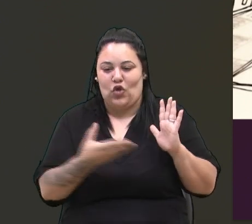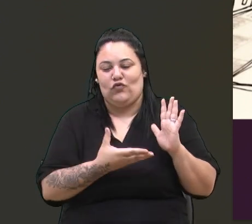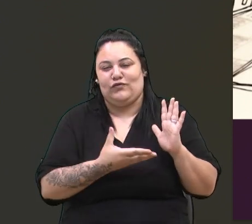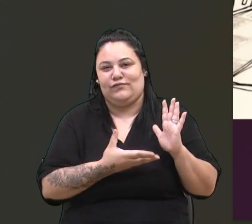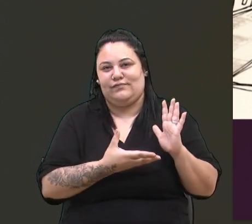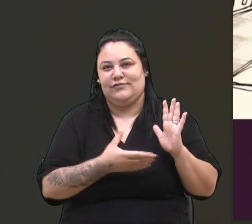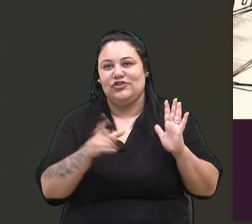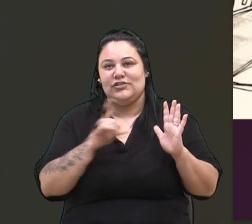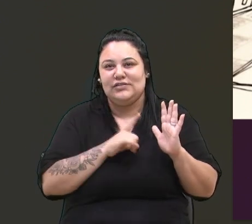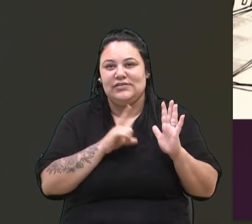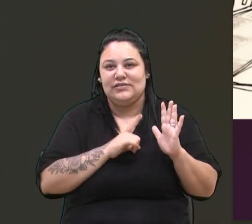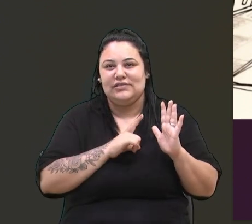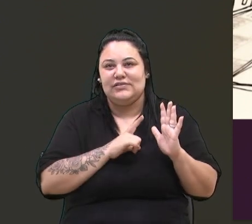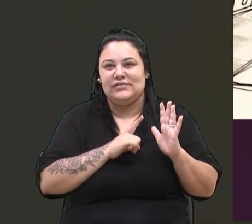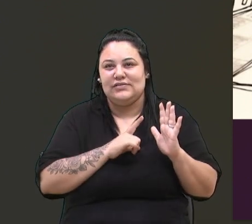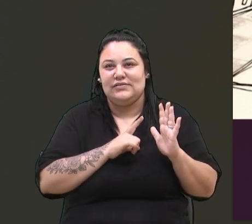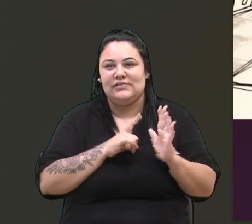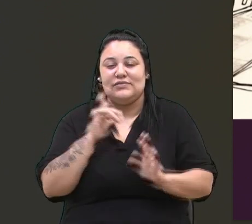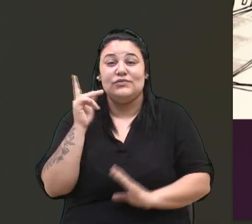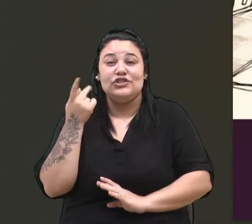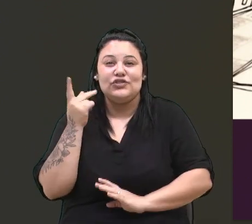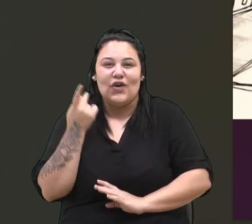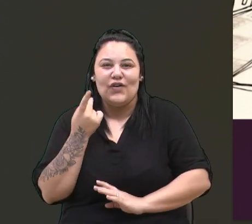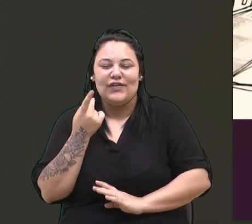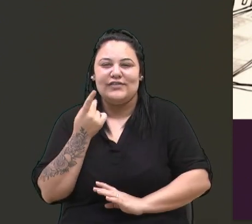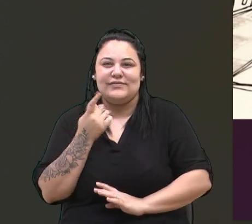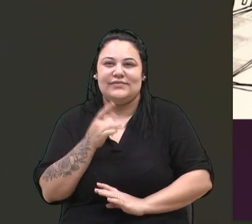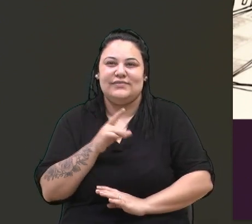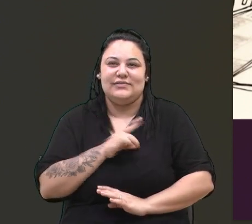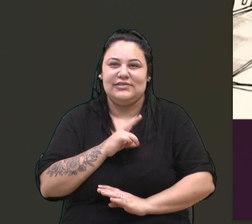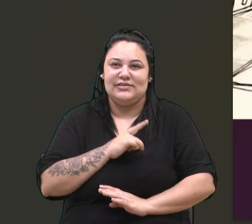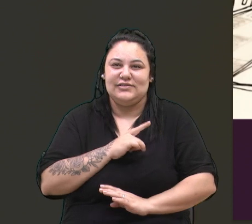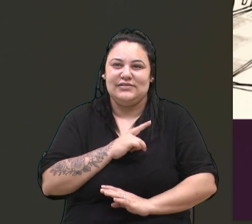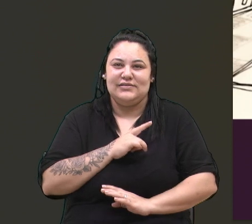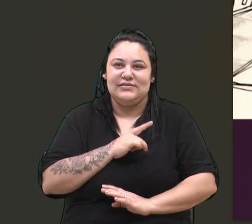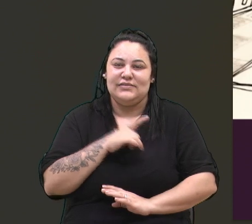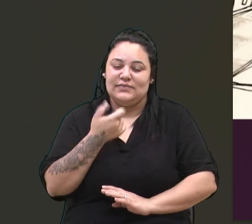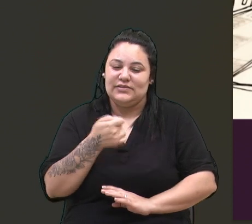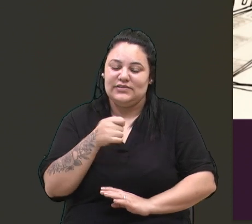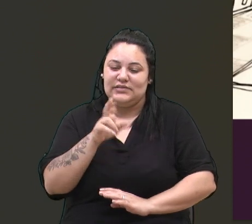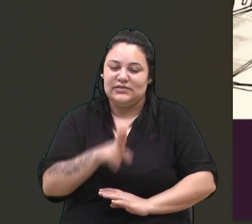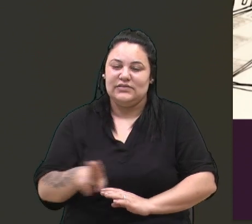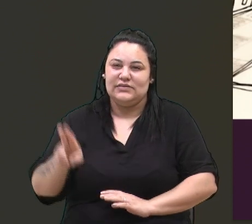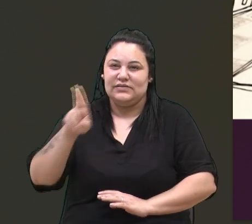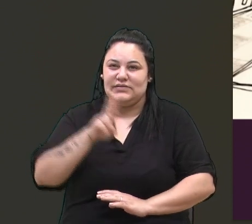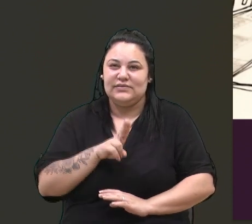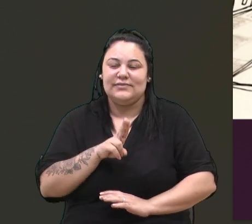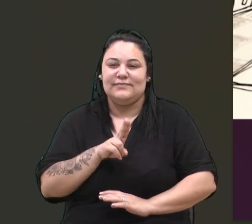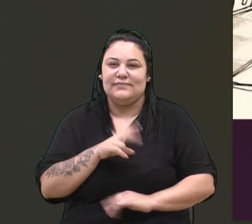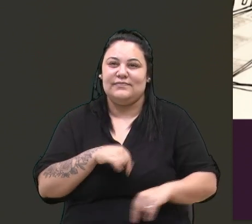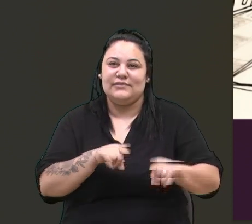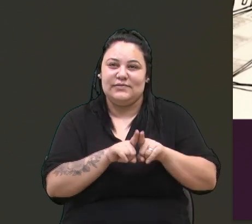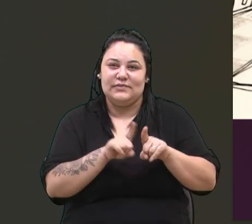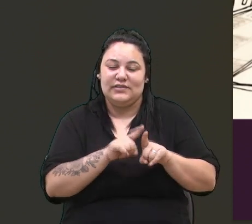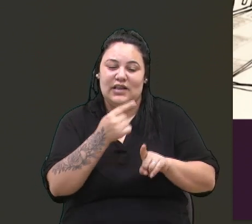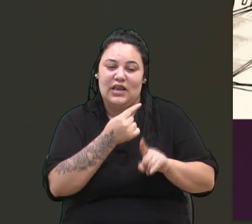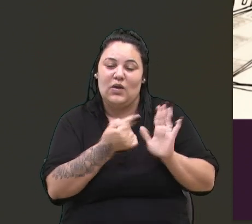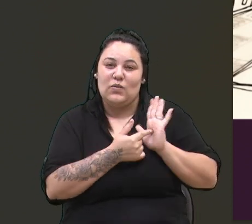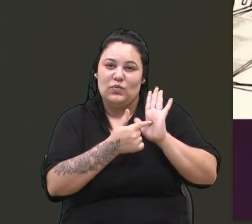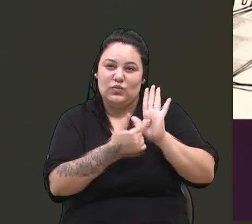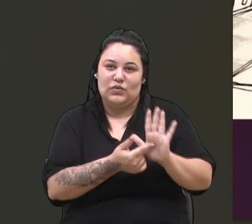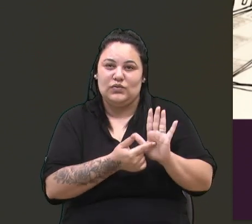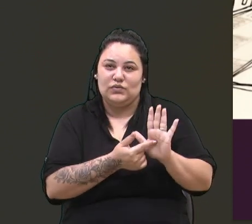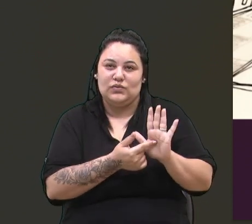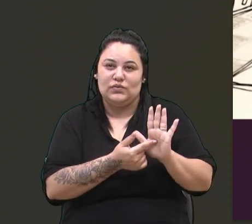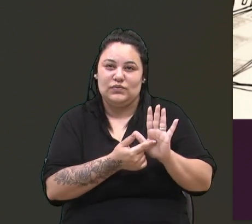história e a gente tem espaços que precisam ser ocupados. Aqui eu trago uma